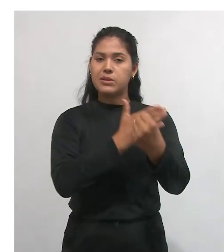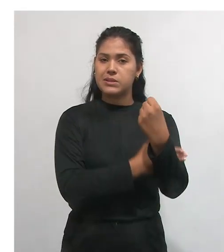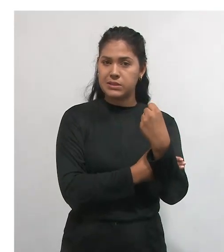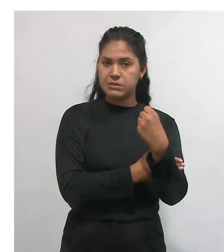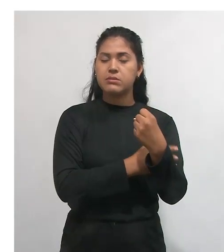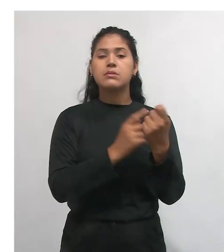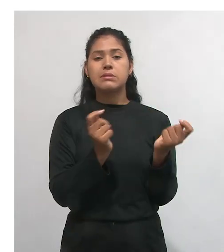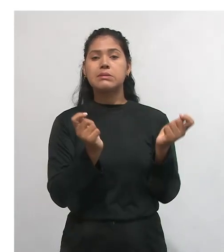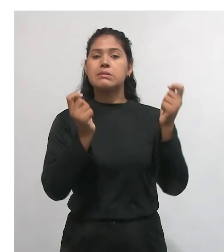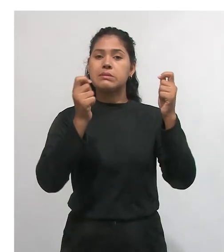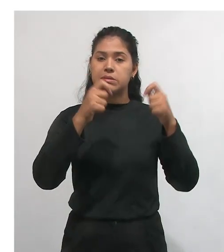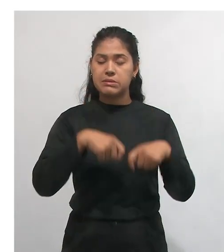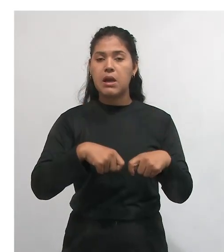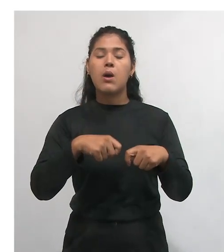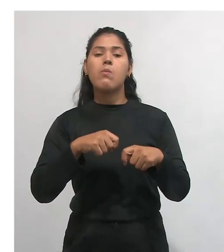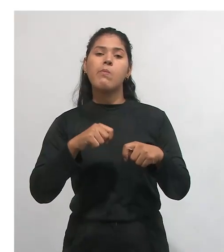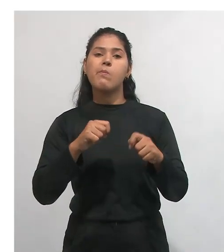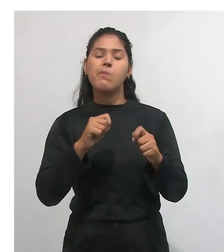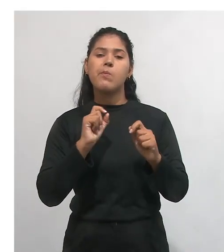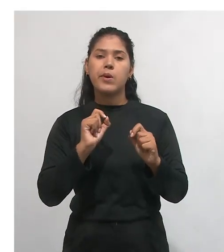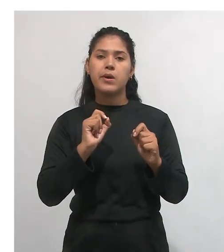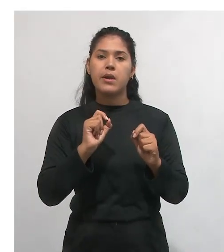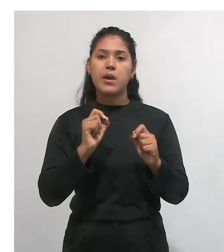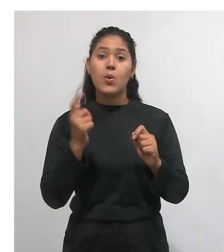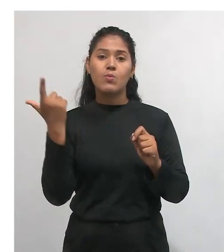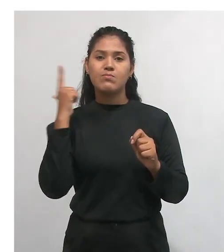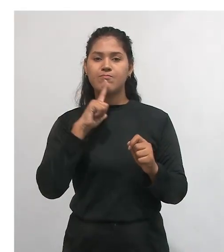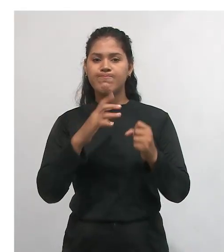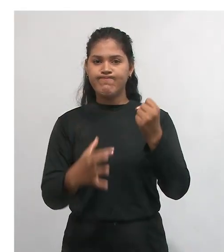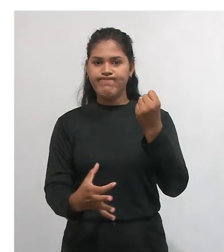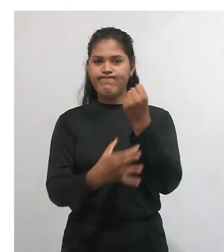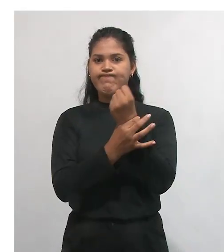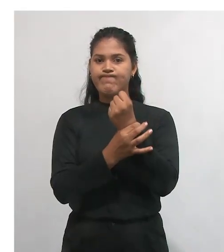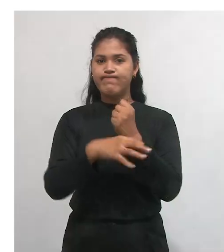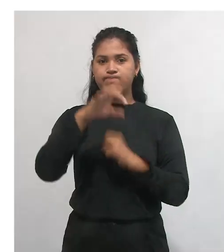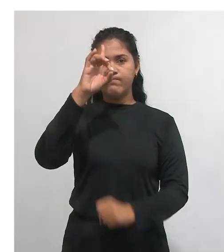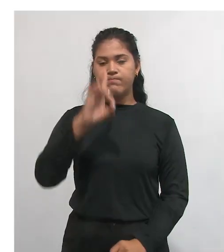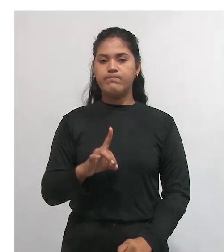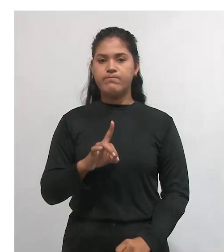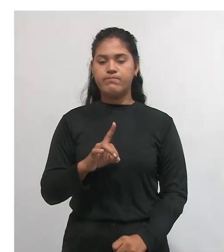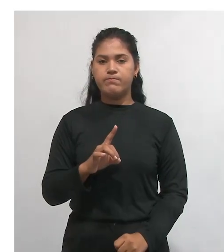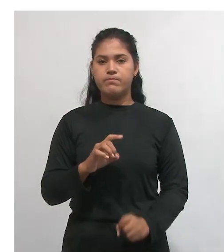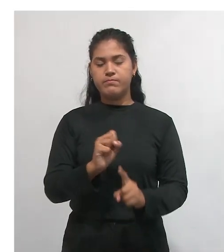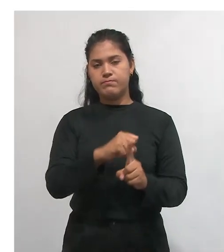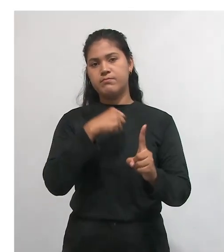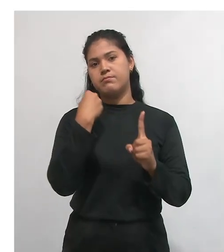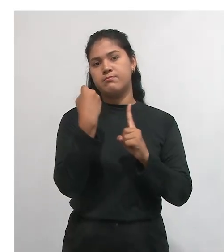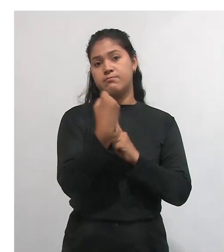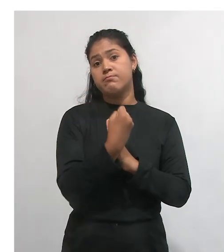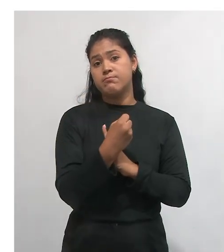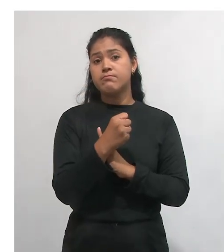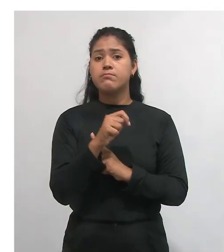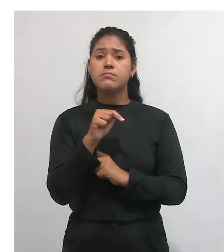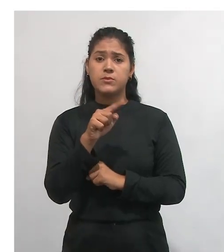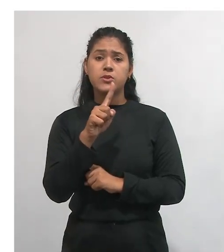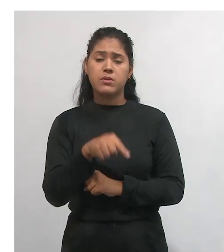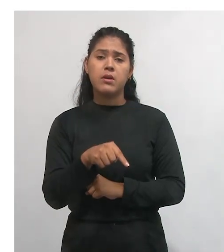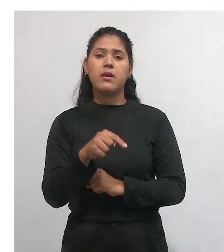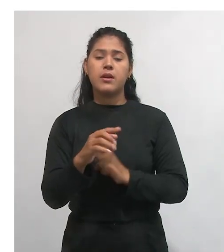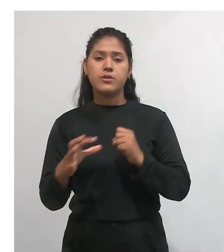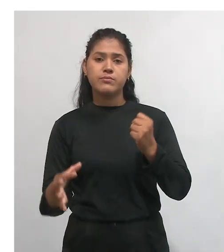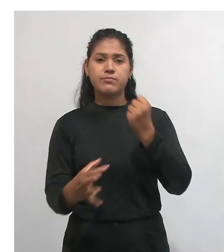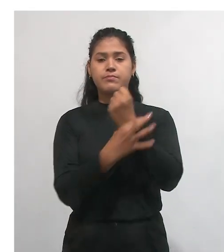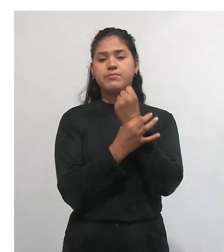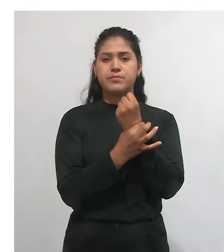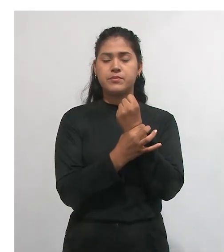garante as garantias individuais, né? Que é o grande legado da modernidade, que depois das garantias